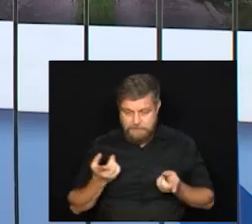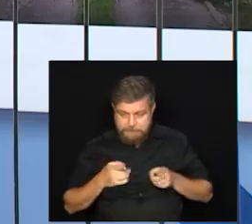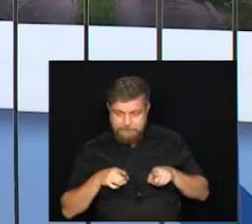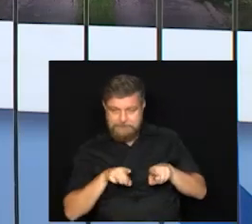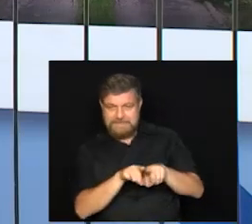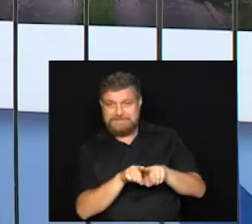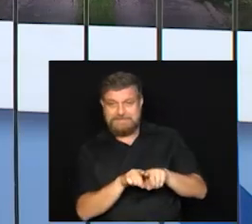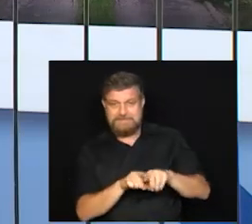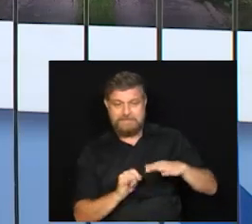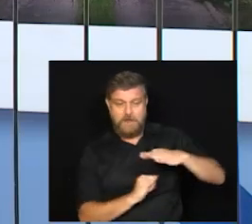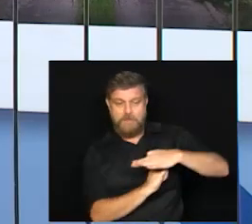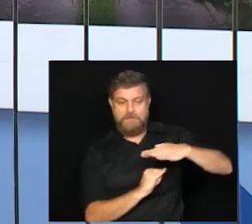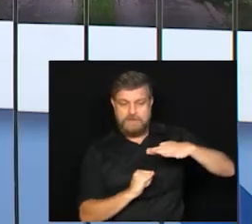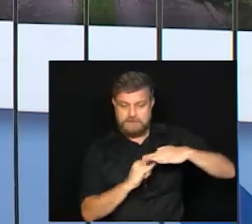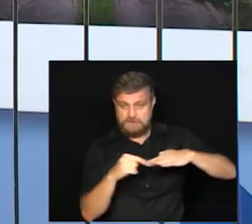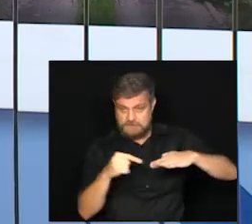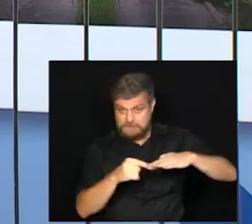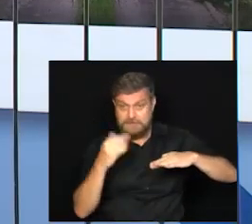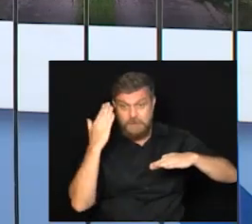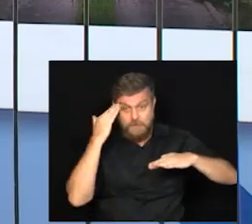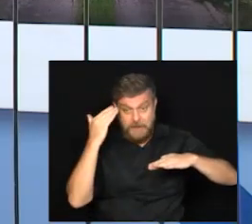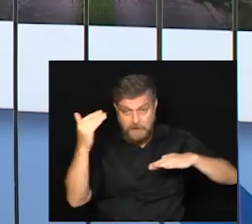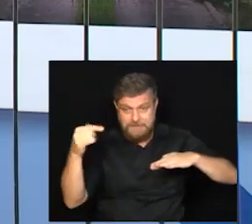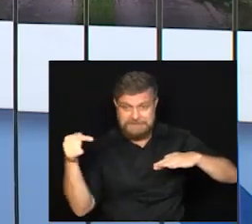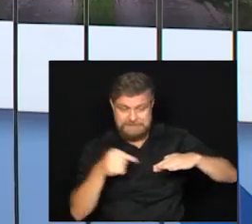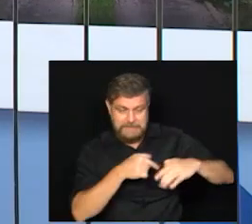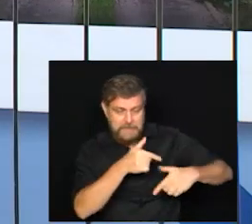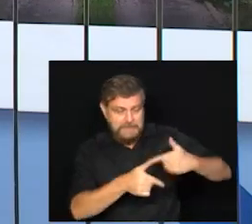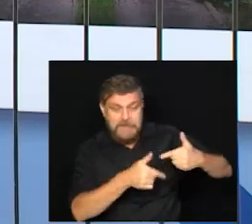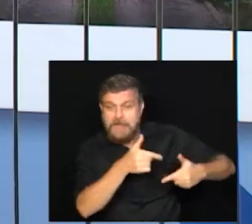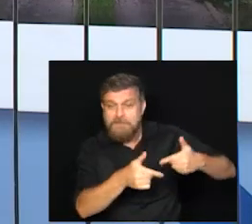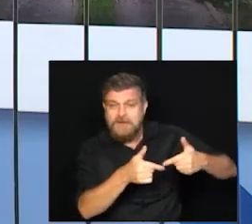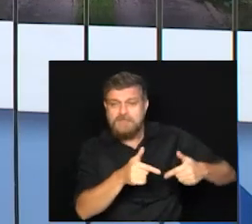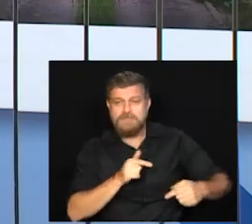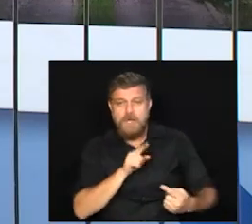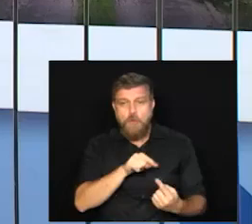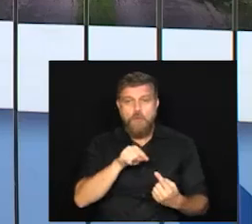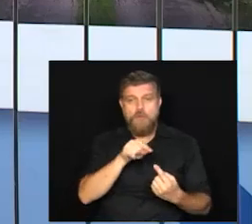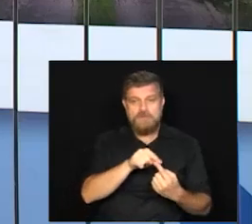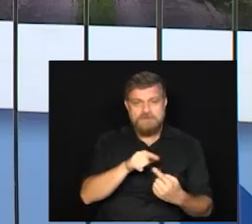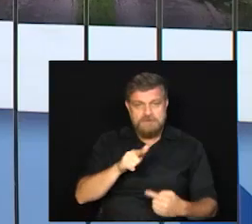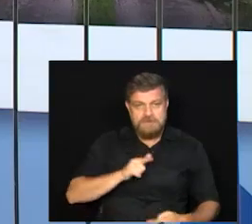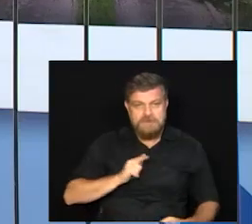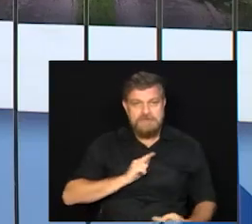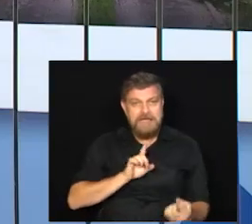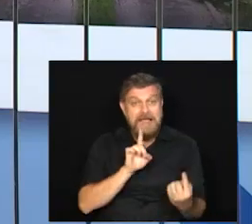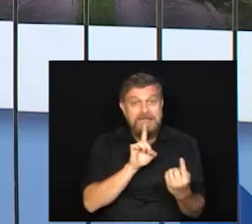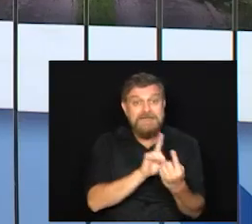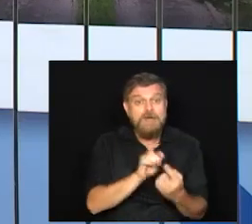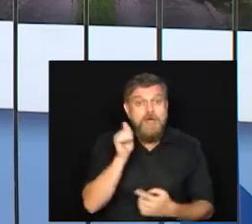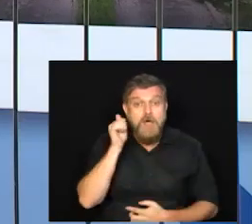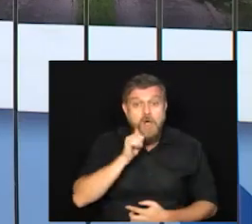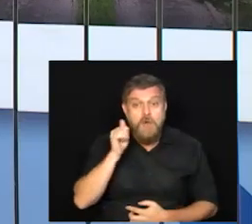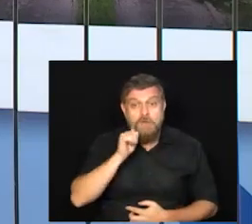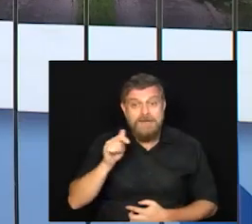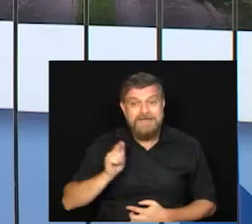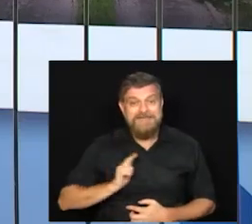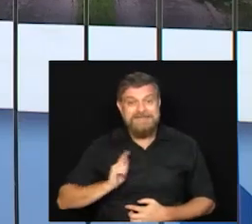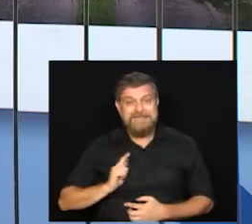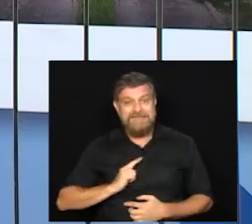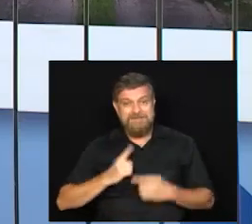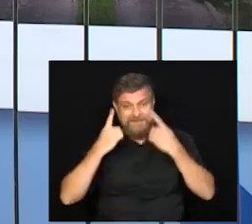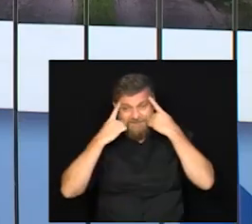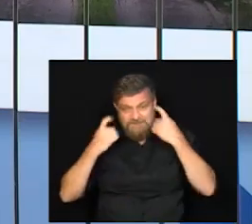uma entidade conhecida aqui de Campinas que atua na proteção e atendimento à mulher que foi vítima de